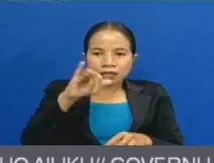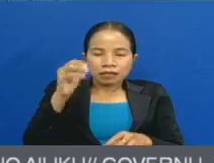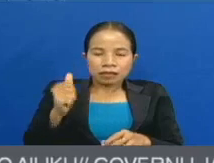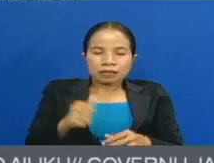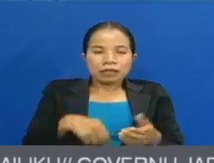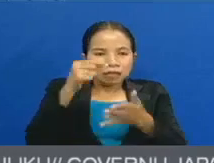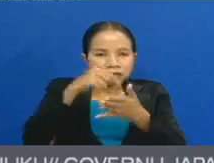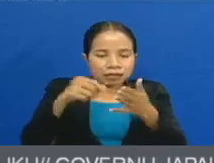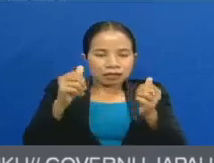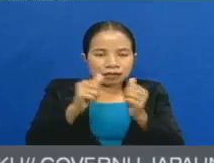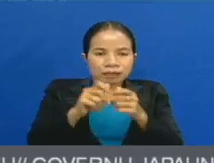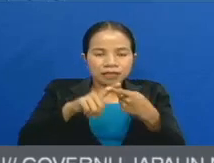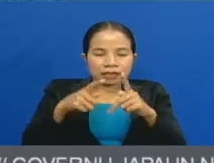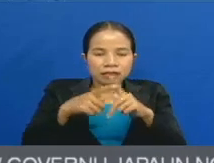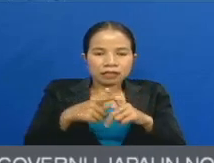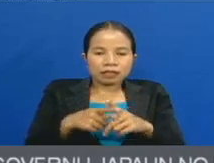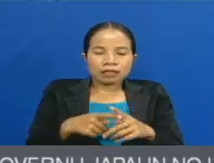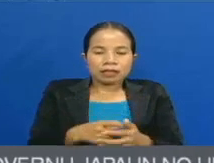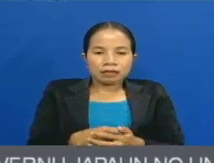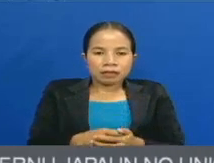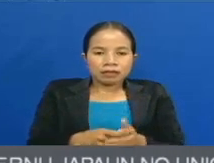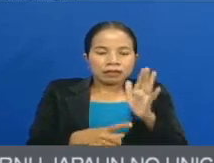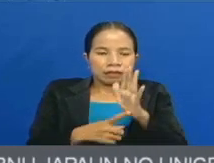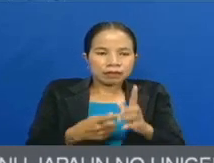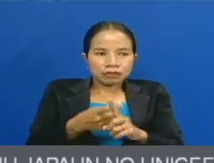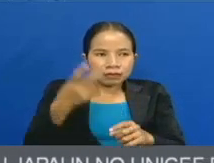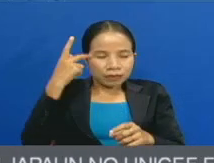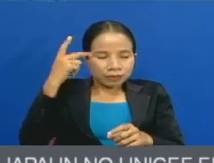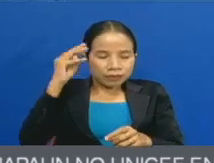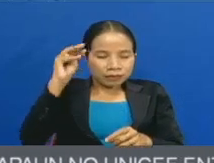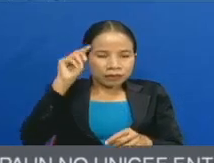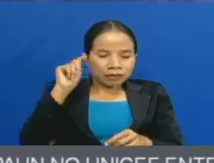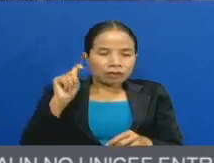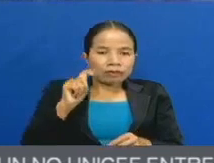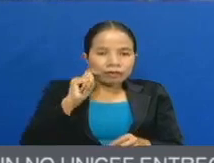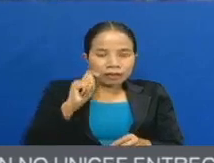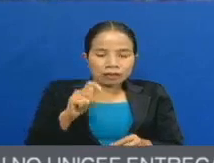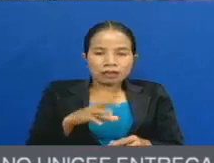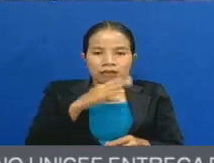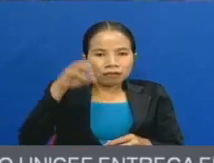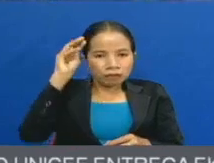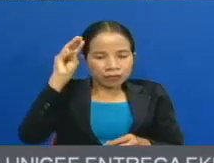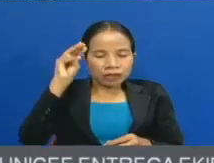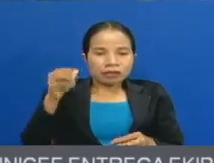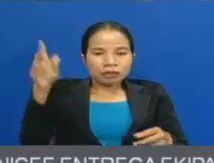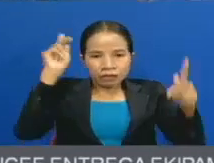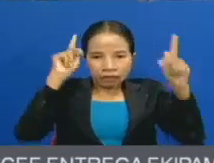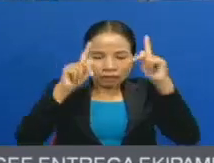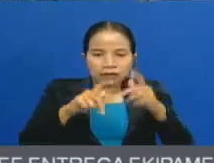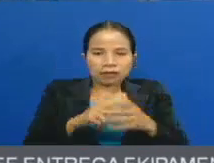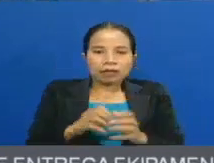acordo parceiro estratégico, Nebe Sassin, rihusi primeiro ministro Taur Matandruak, no ministro do assunto